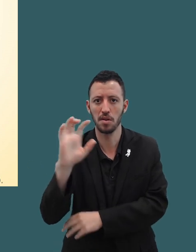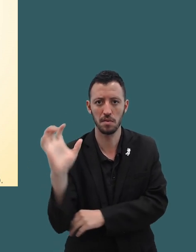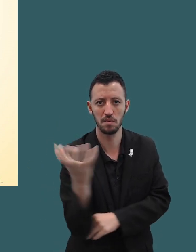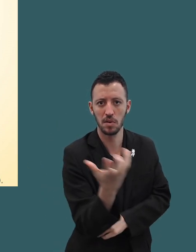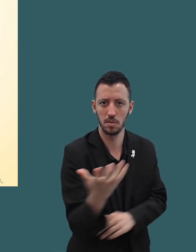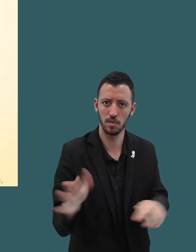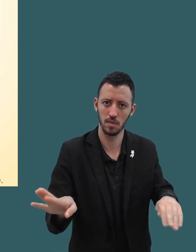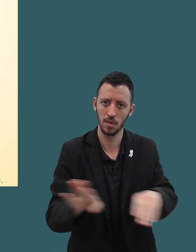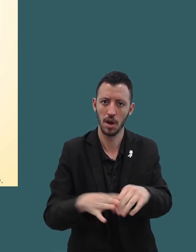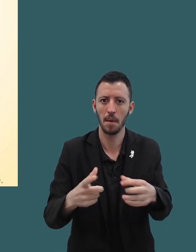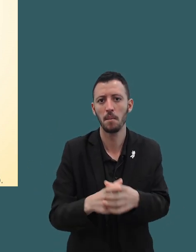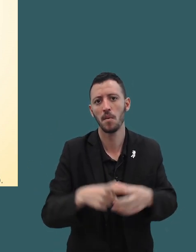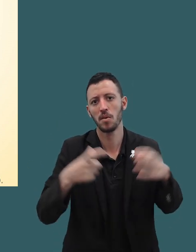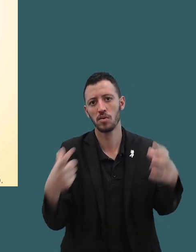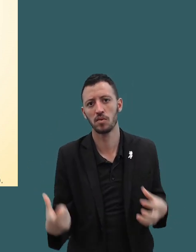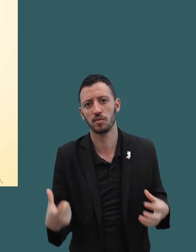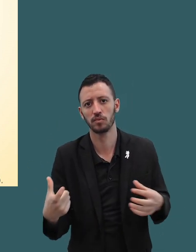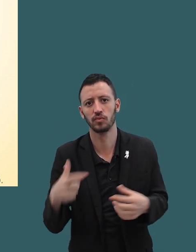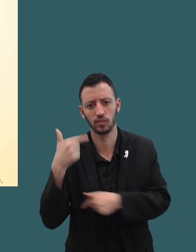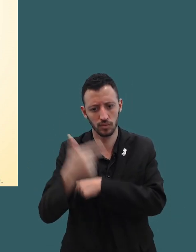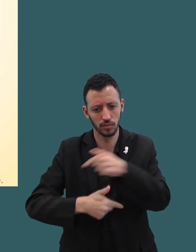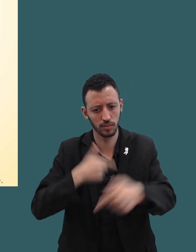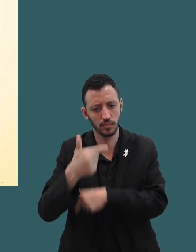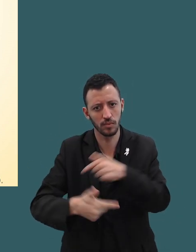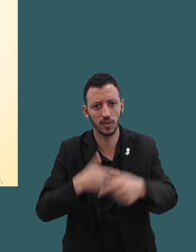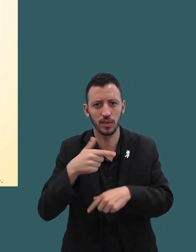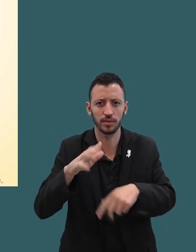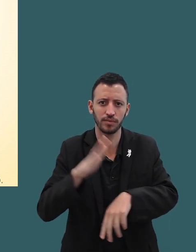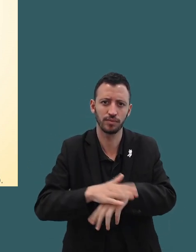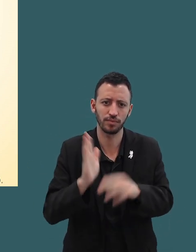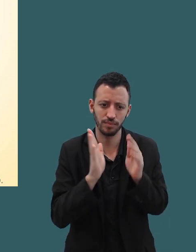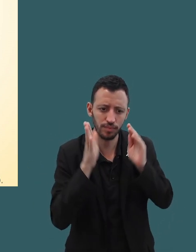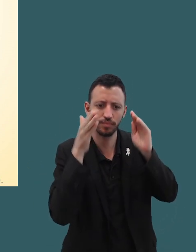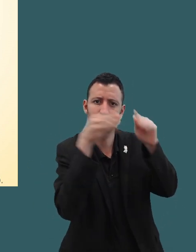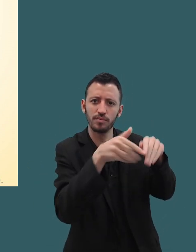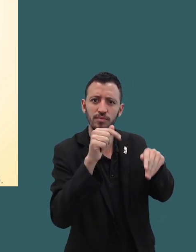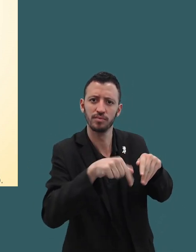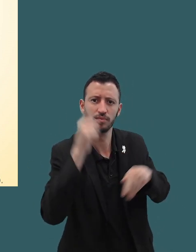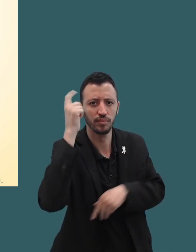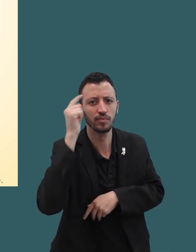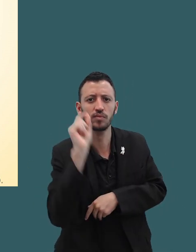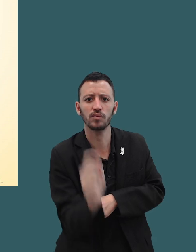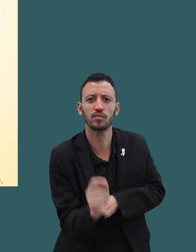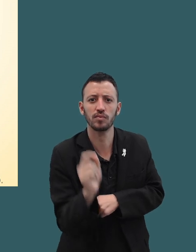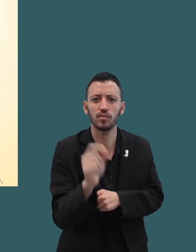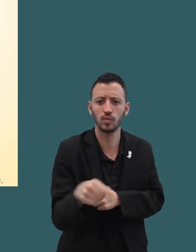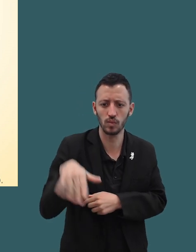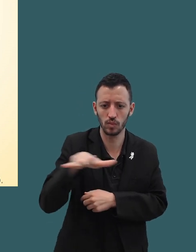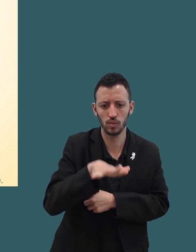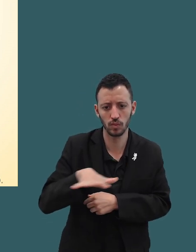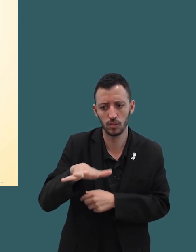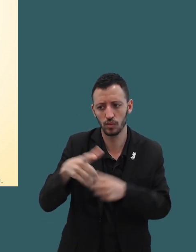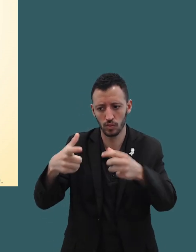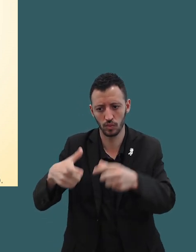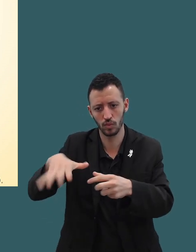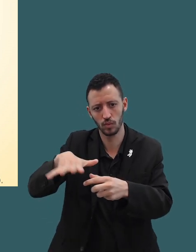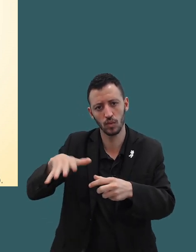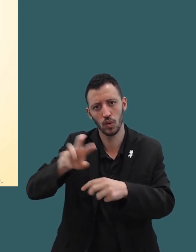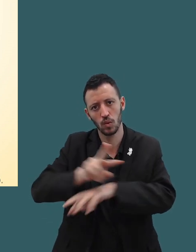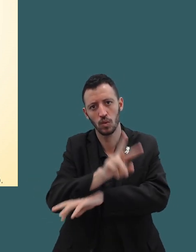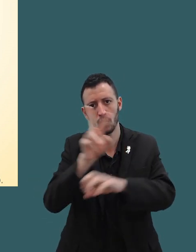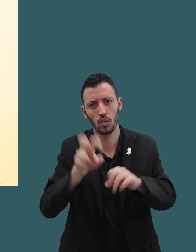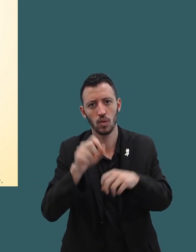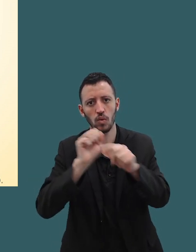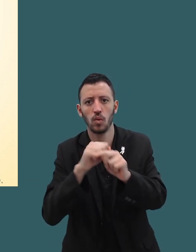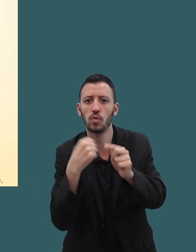a maioria dos trabalhos eles estão muito vocacionados para pensar o quê? O território, resolver